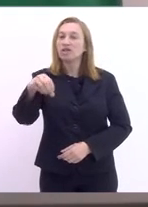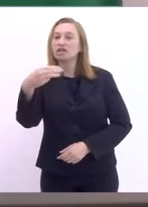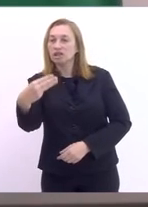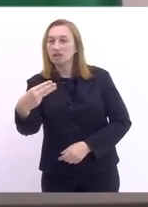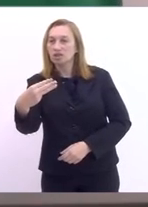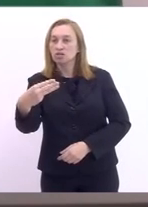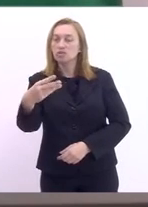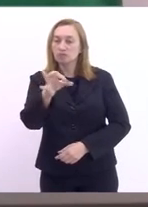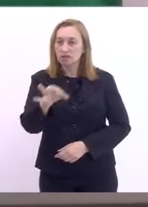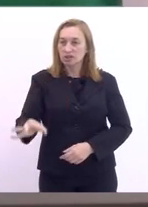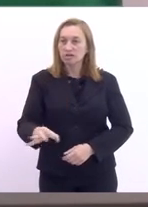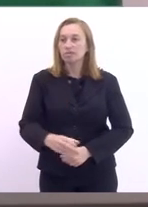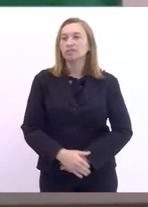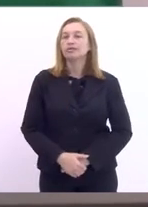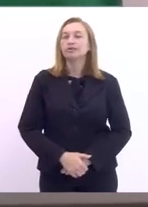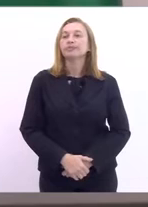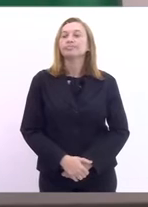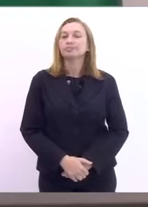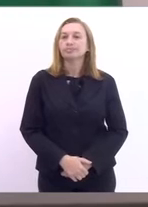0,93%.